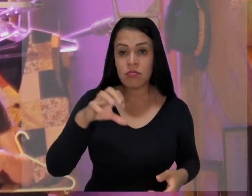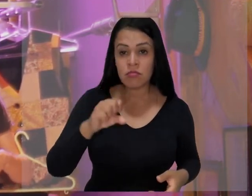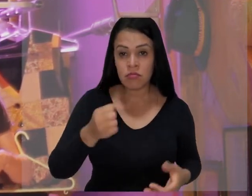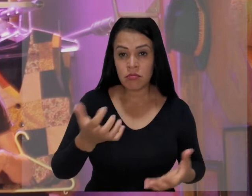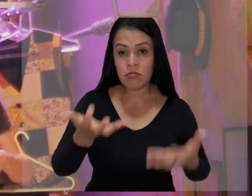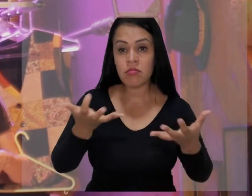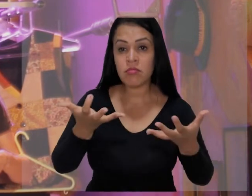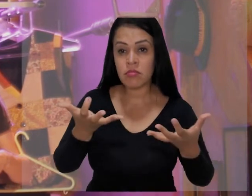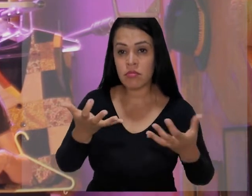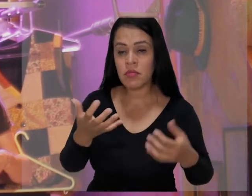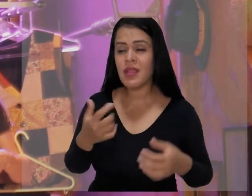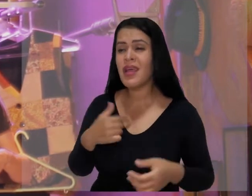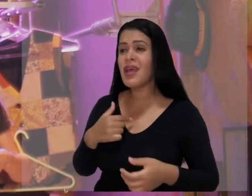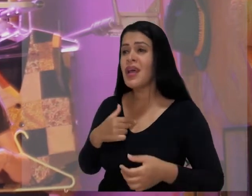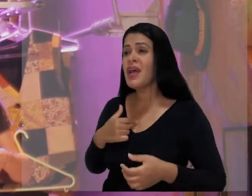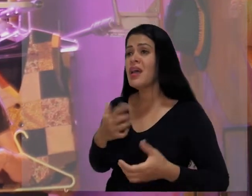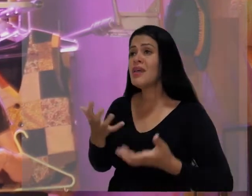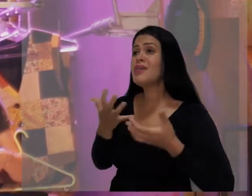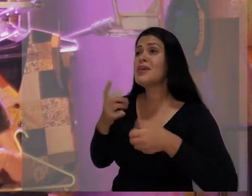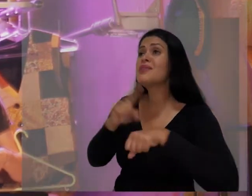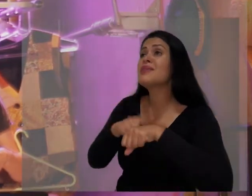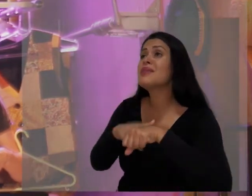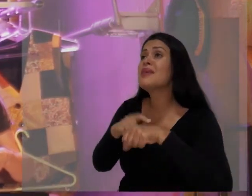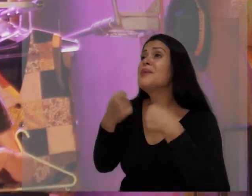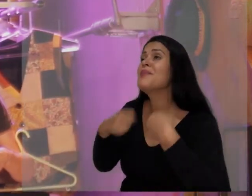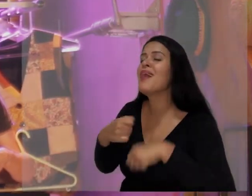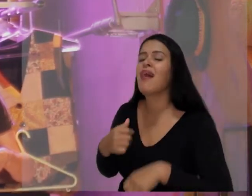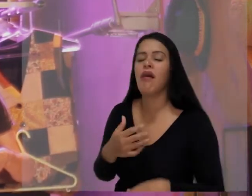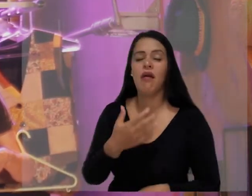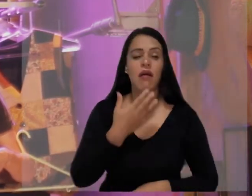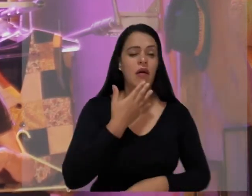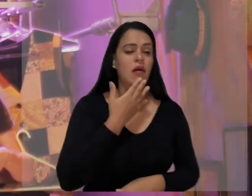Um pouco mais de tempo.